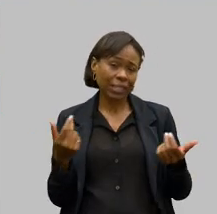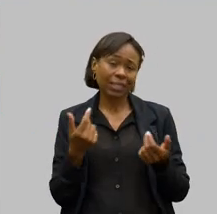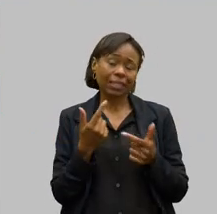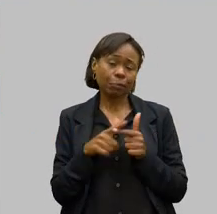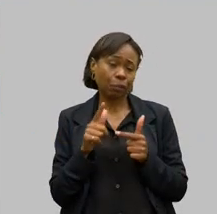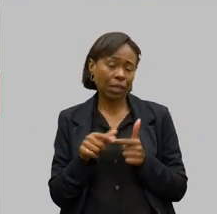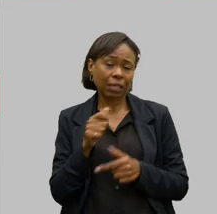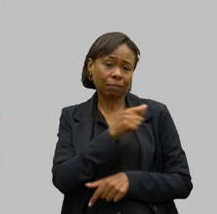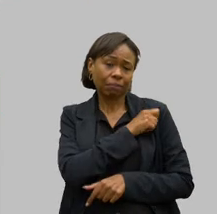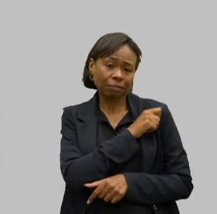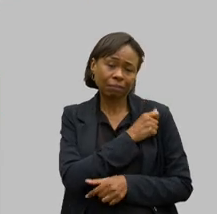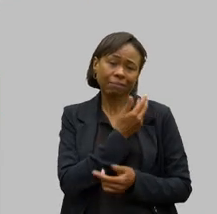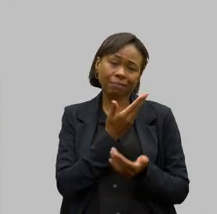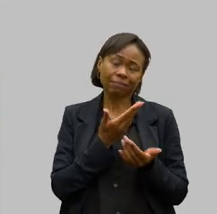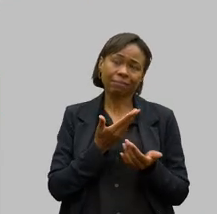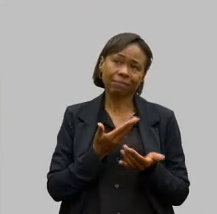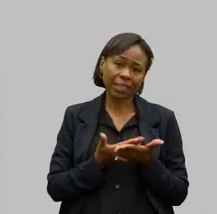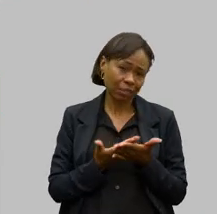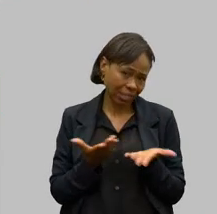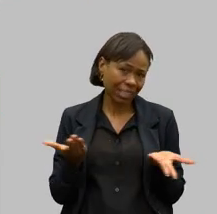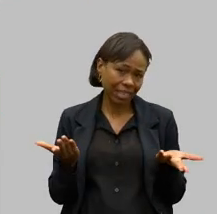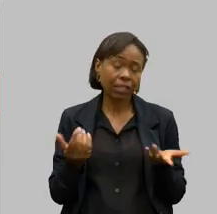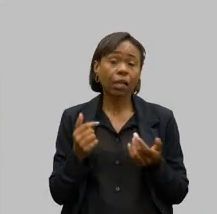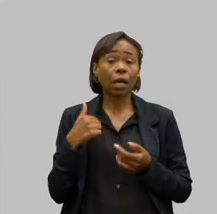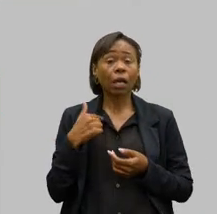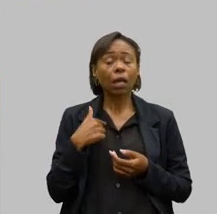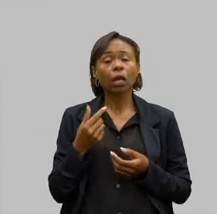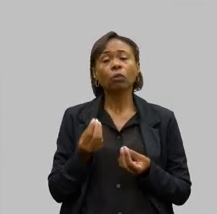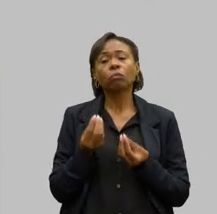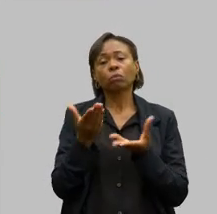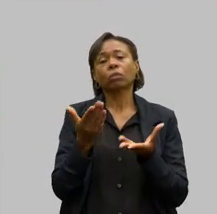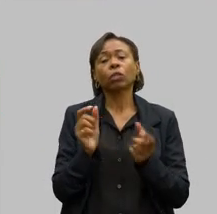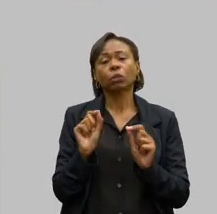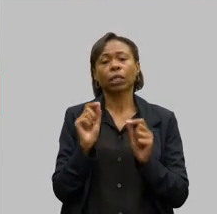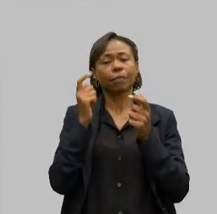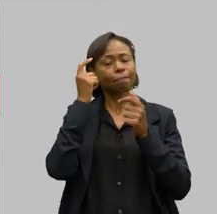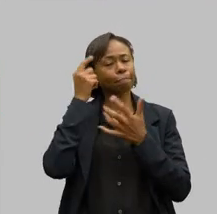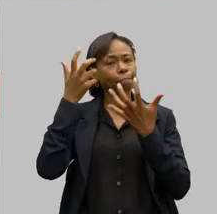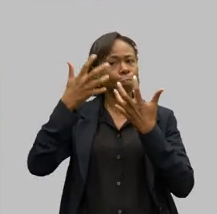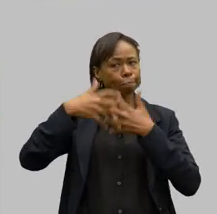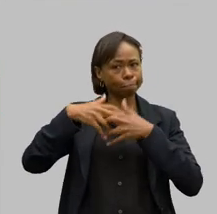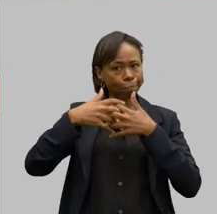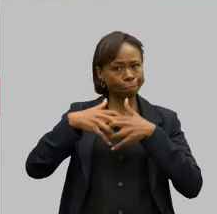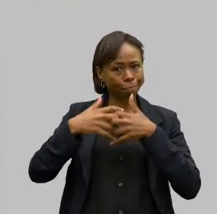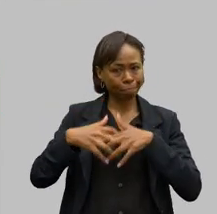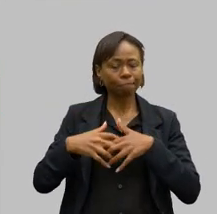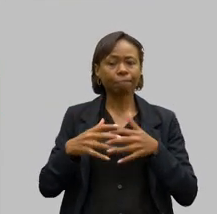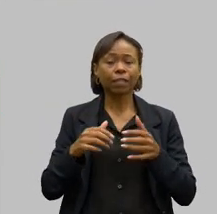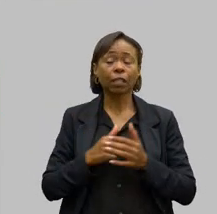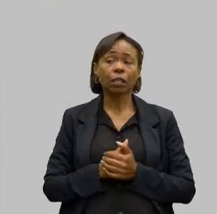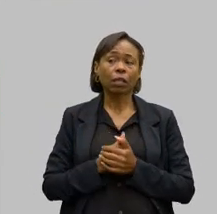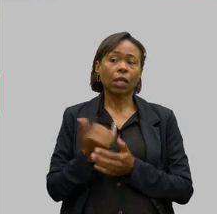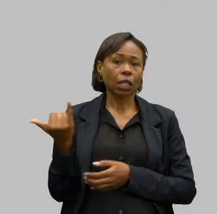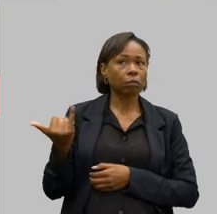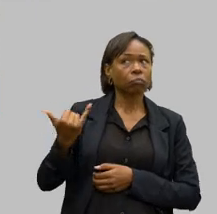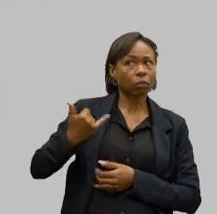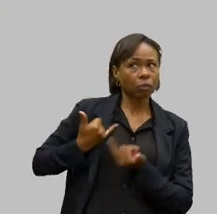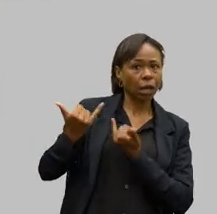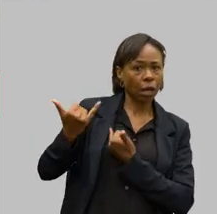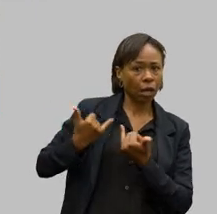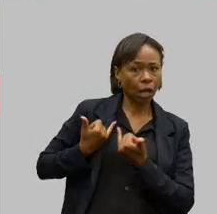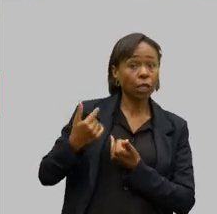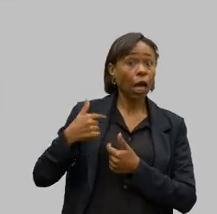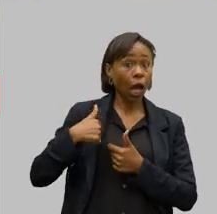queria trazer uma reflexão que eu tenho recebido, mas eu gosto muito de